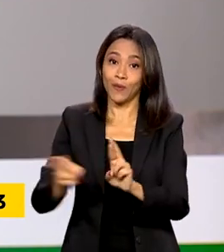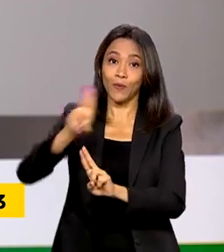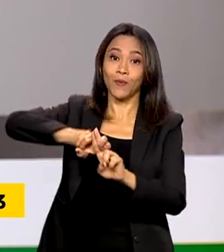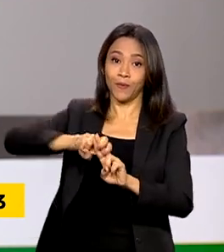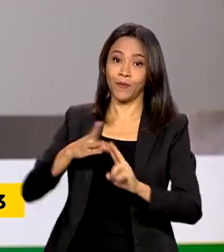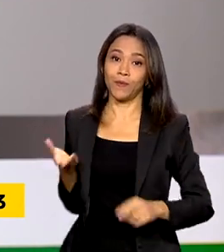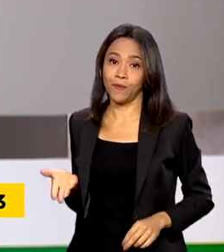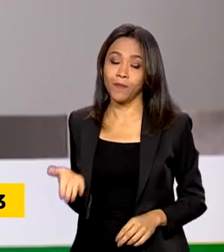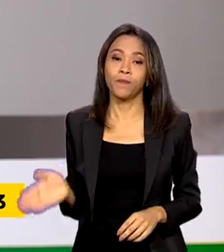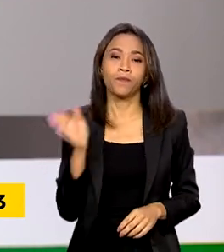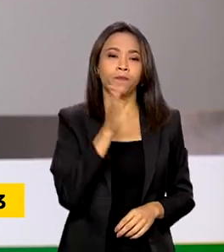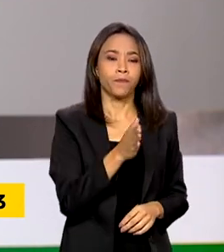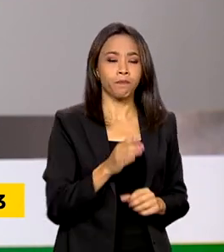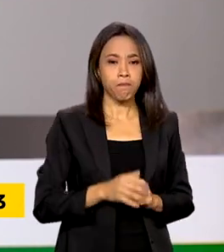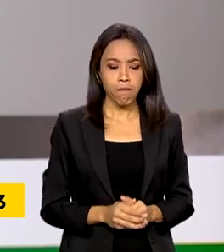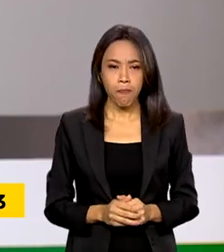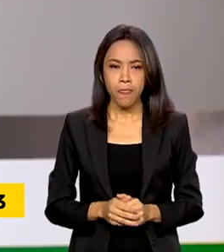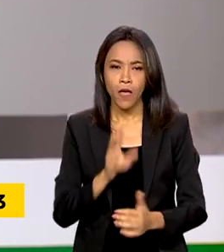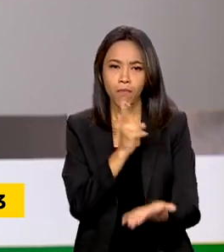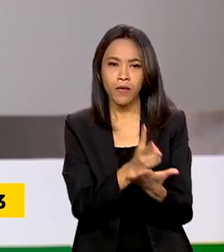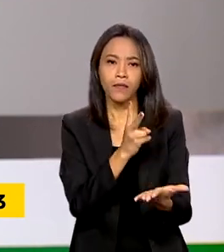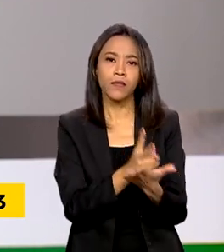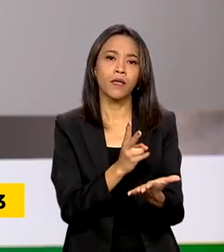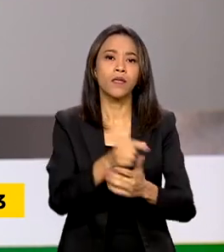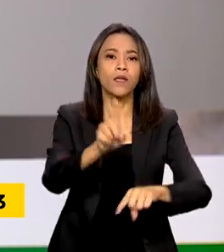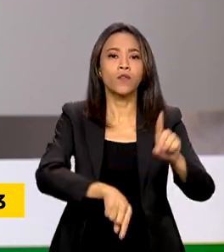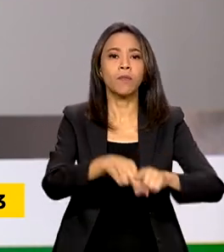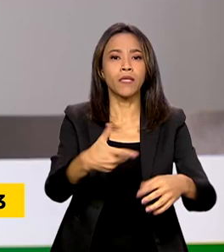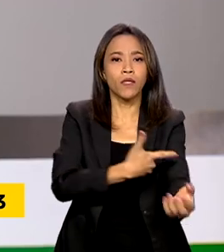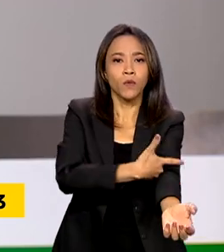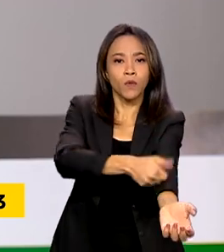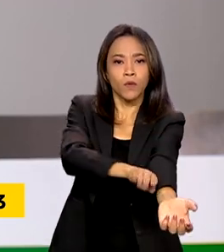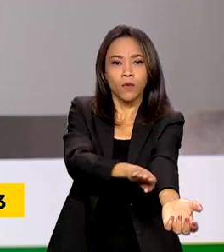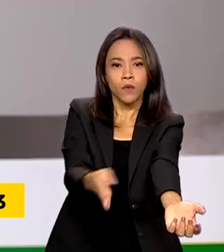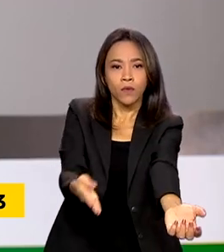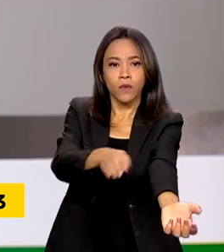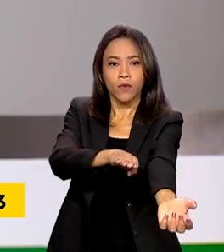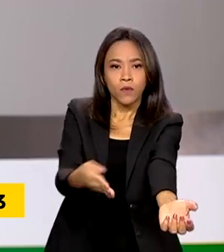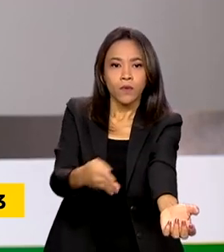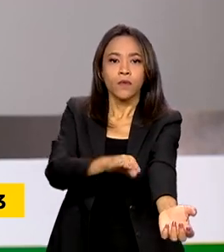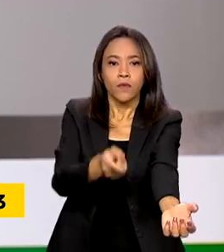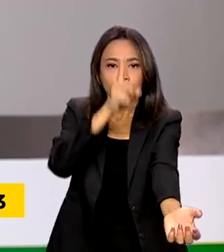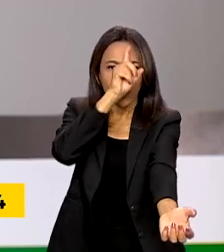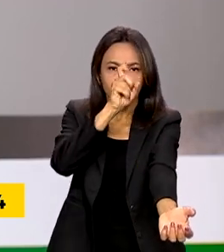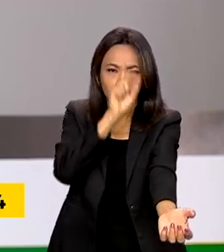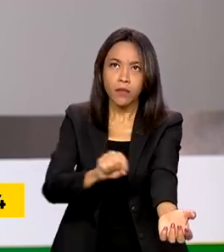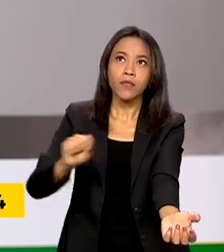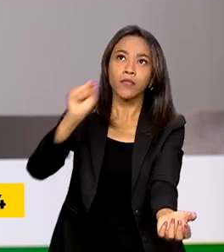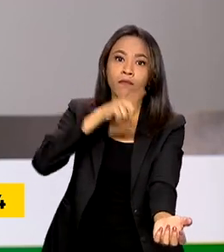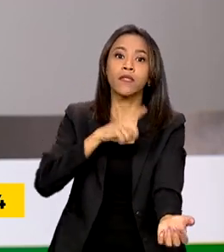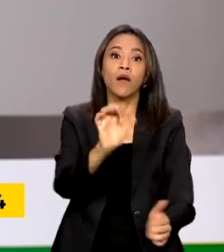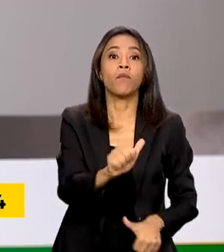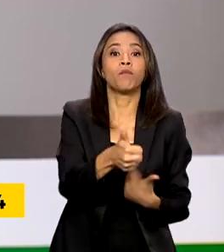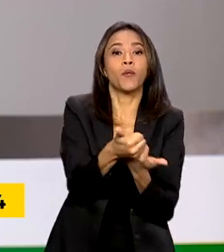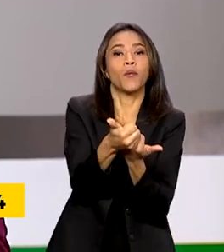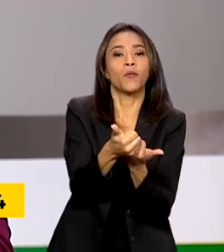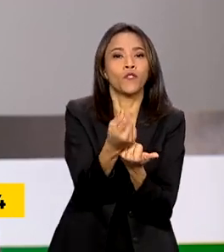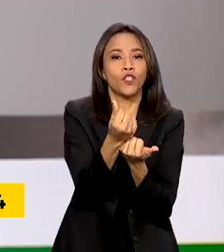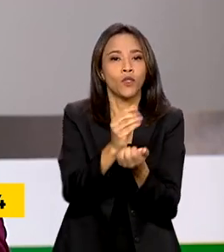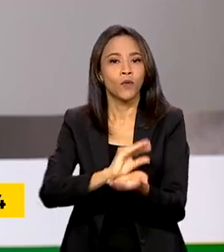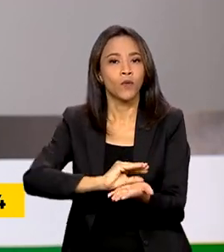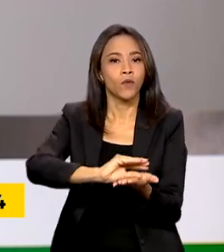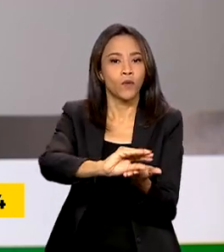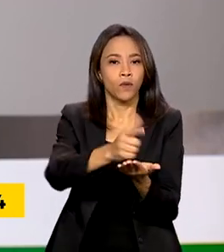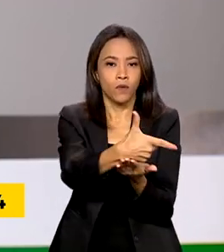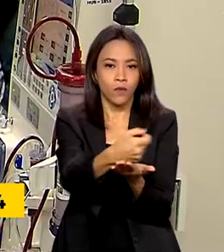A manutenção dos equipamentos de hemodiálise em uso pelo Sistema Único de Saúde vai receber um reforço de 200